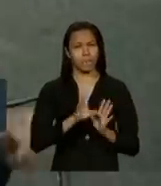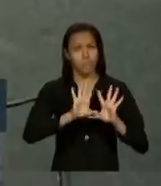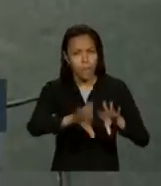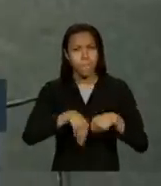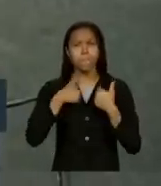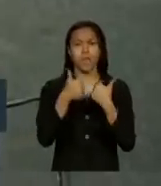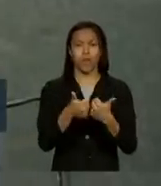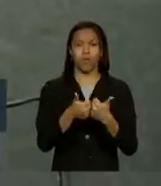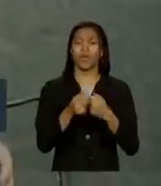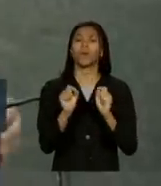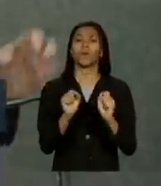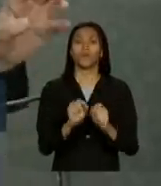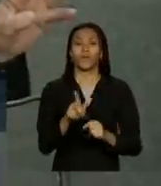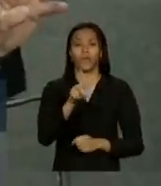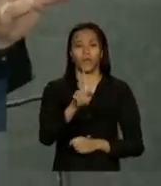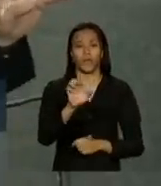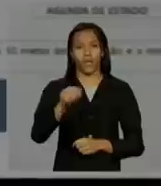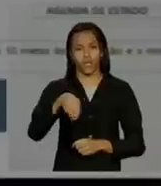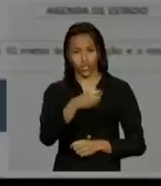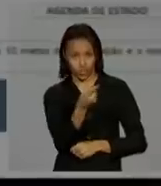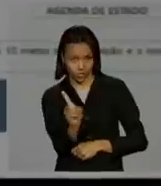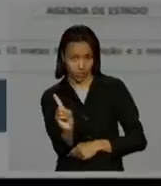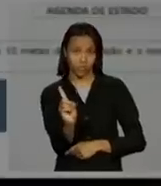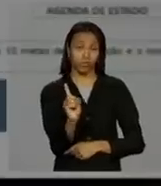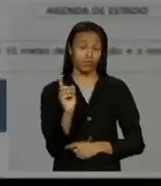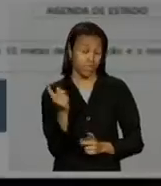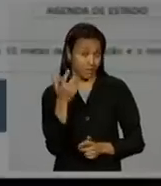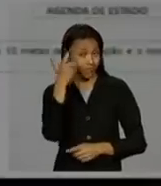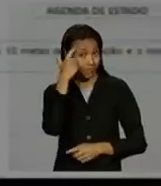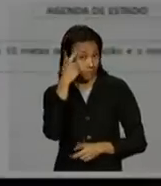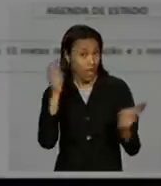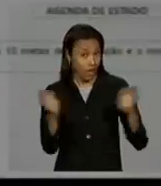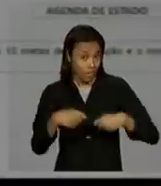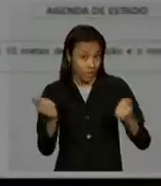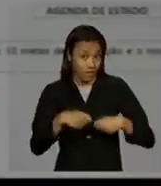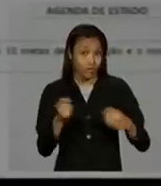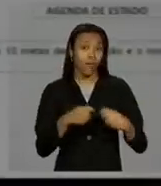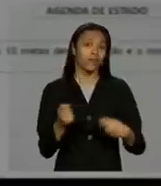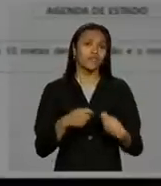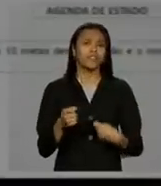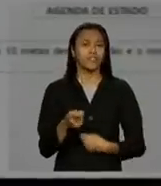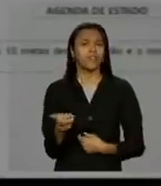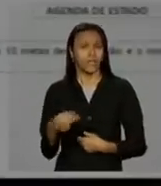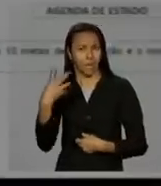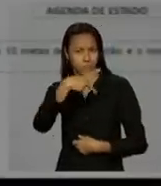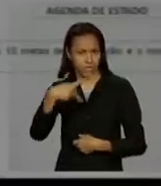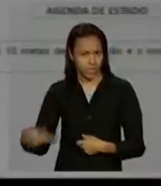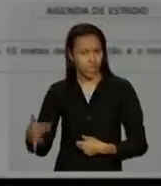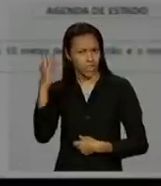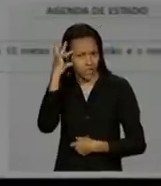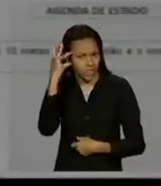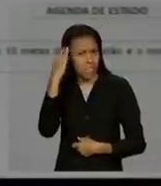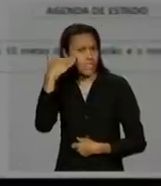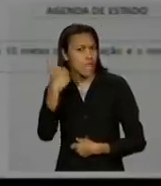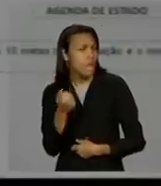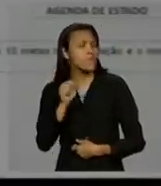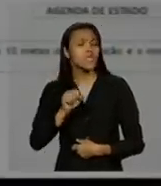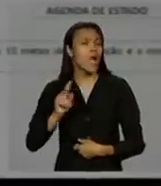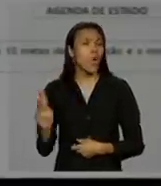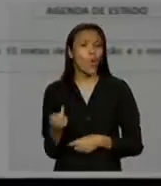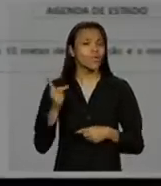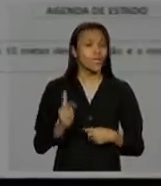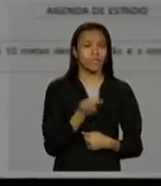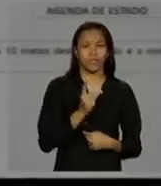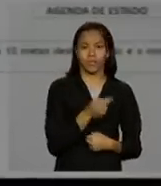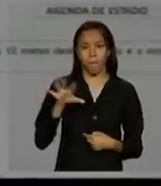a gestão a capacidade para a presidenta de acompanhar as coisas Chaves que estão